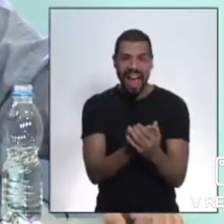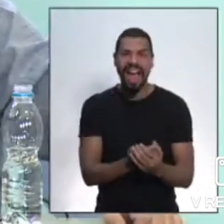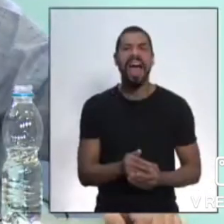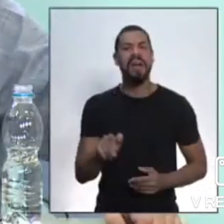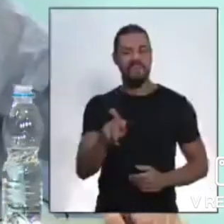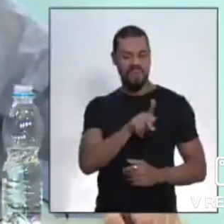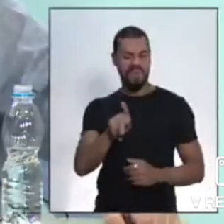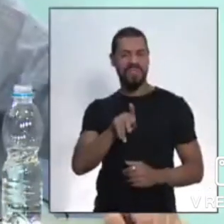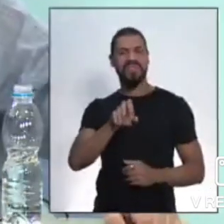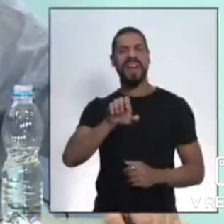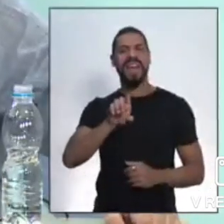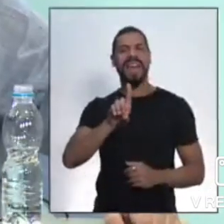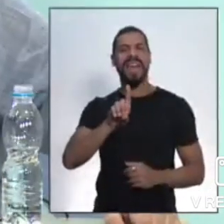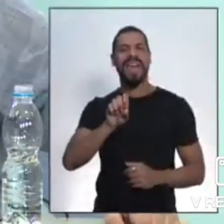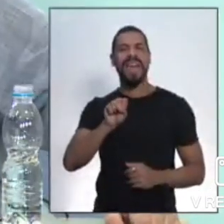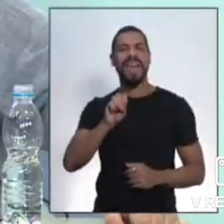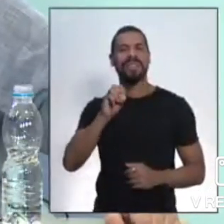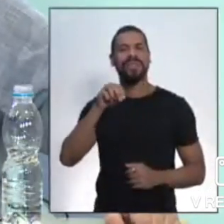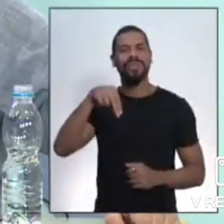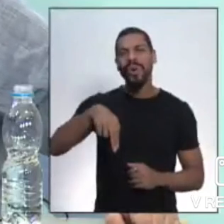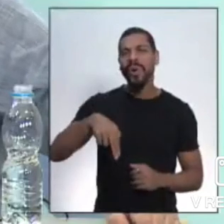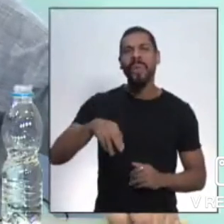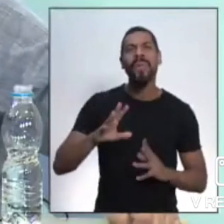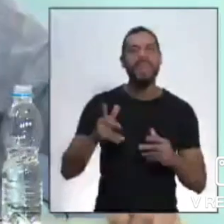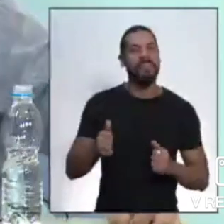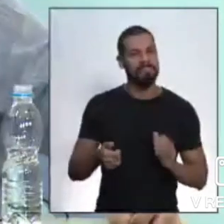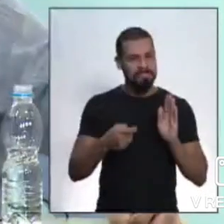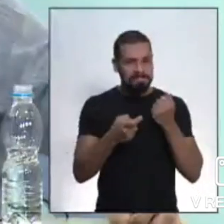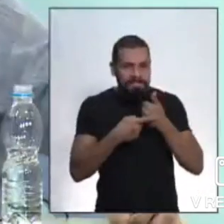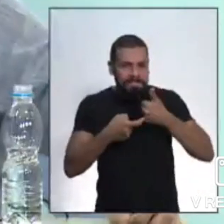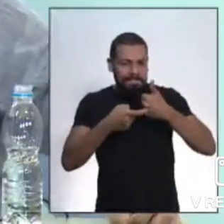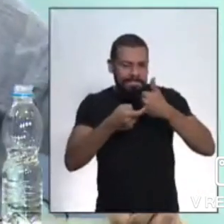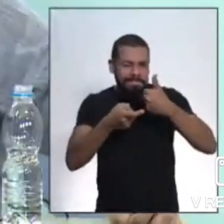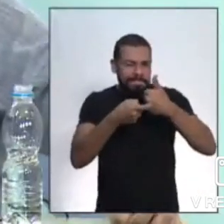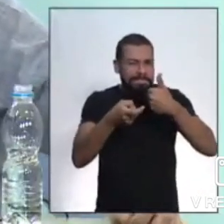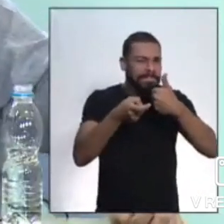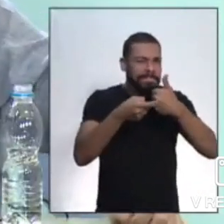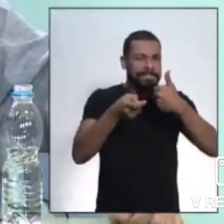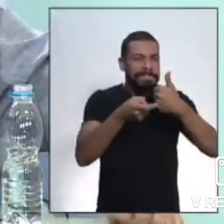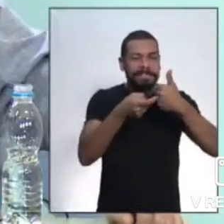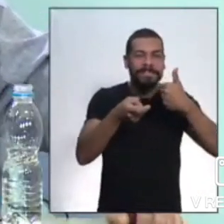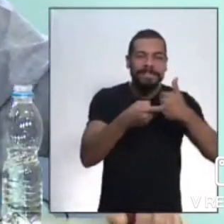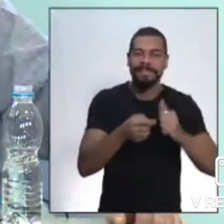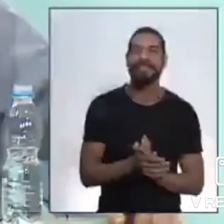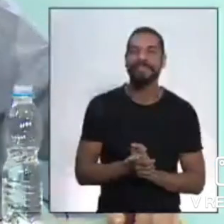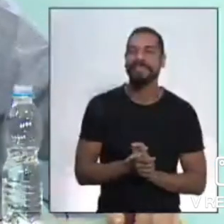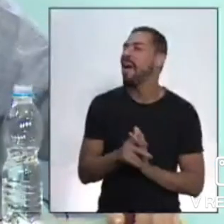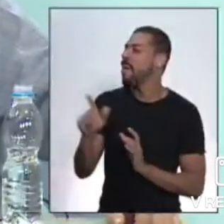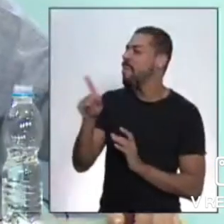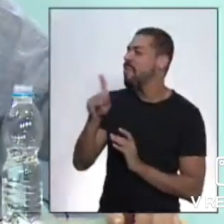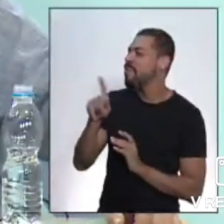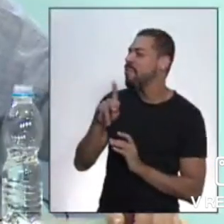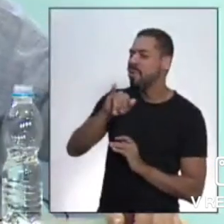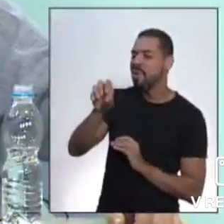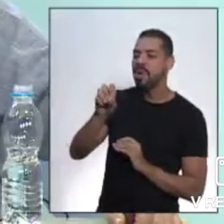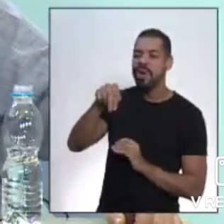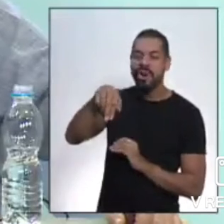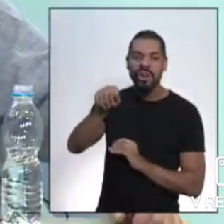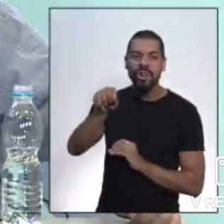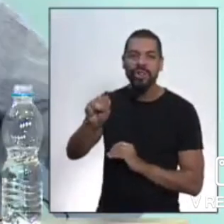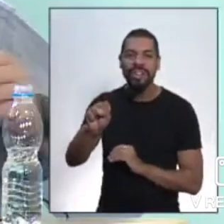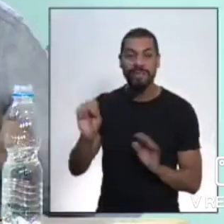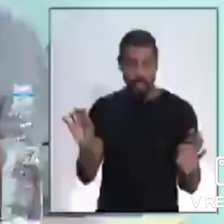professor Edson, né, tá curtindo aí a aula aí, tá? Jonas, fazer a conclusão então, por